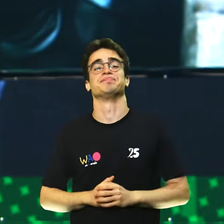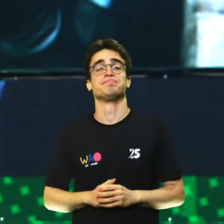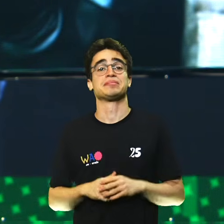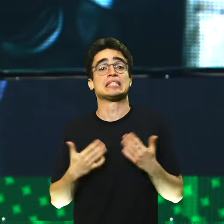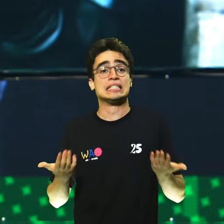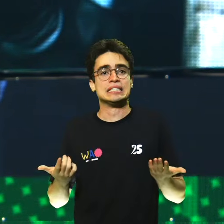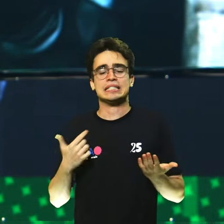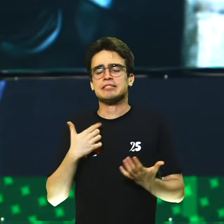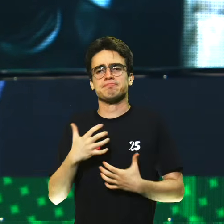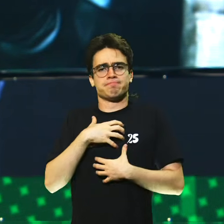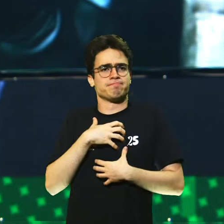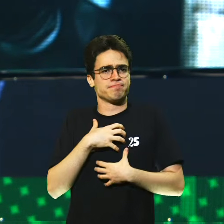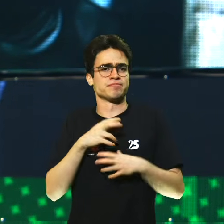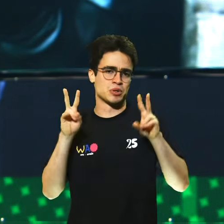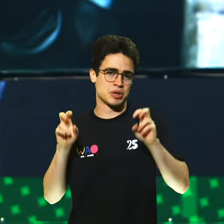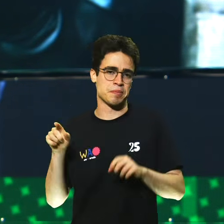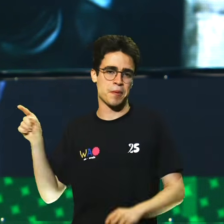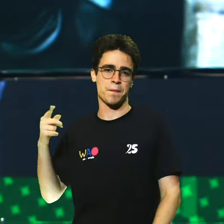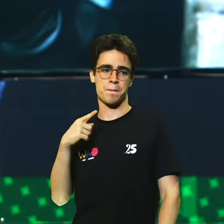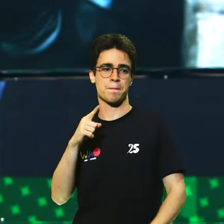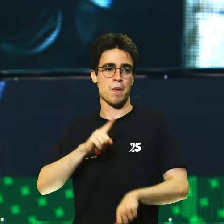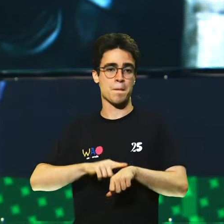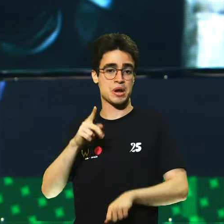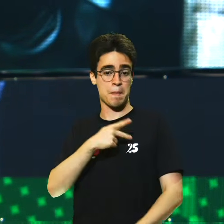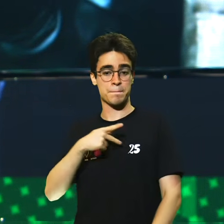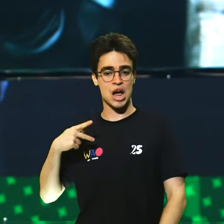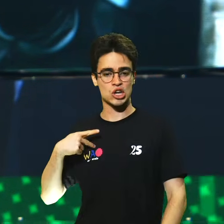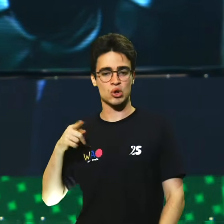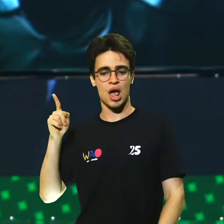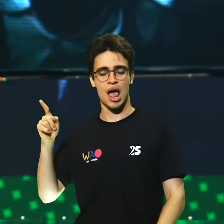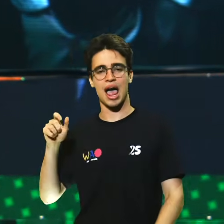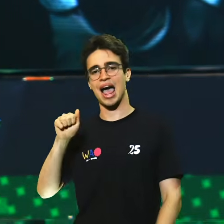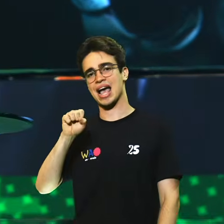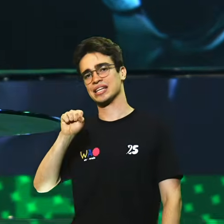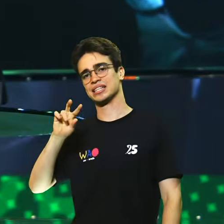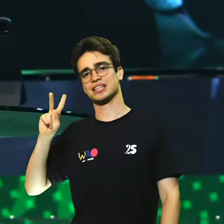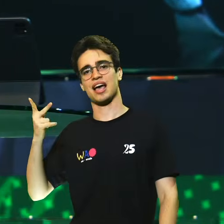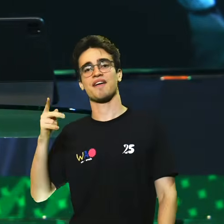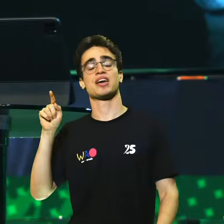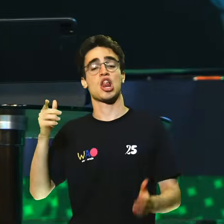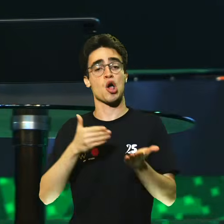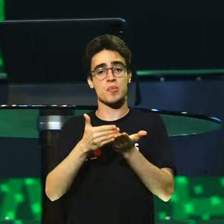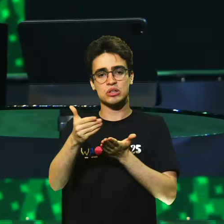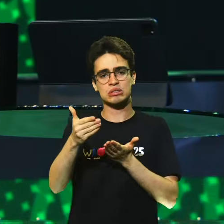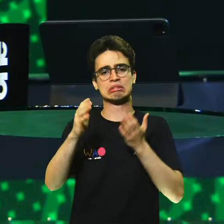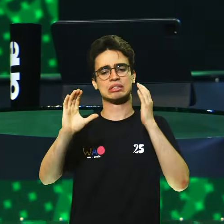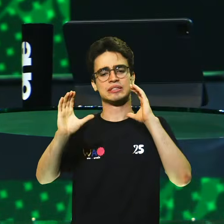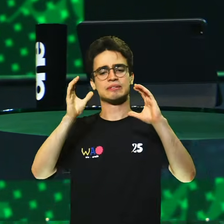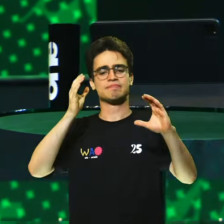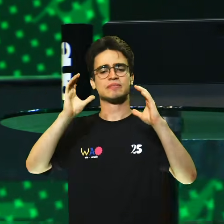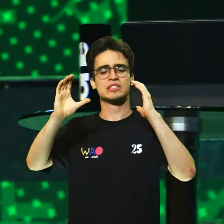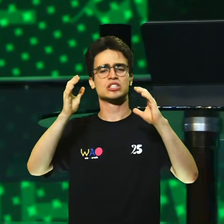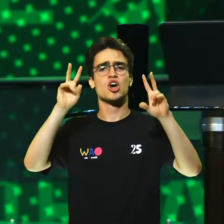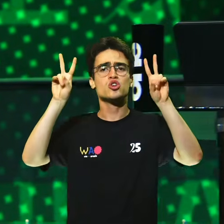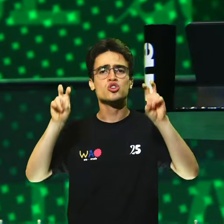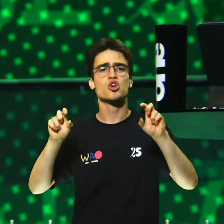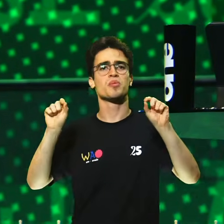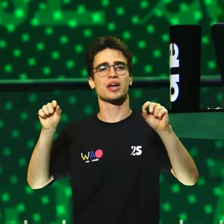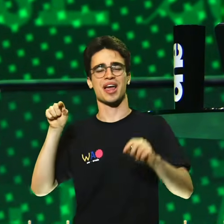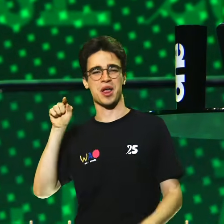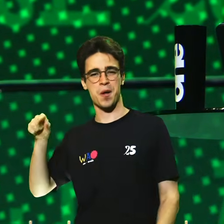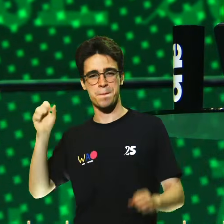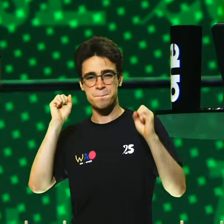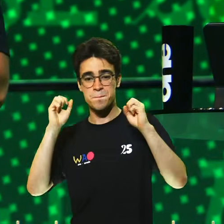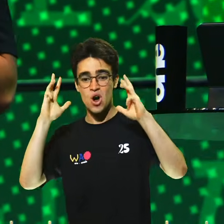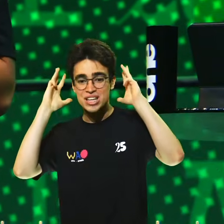uma palavra no meu coração, quando o Azaf começou a cantar agora sobre esse encontro de